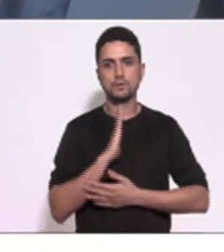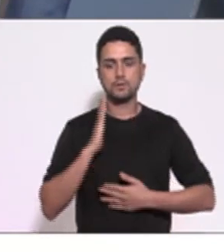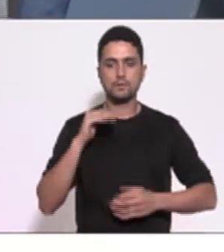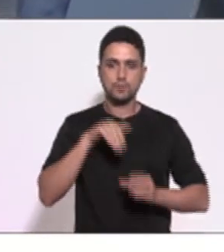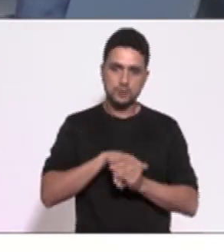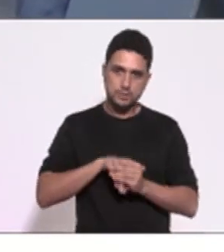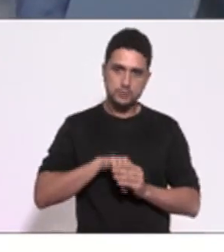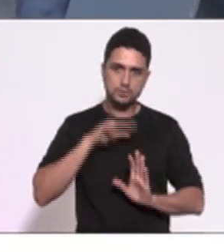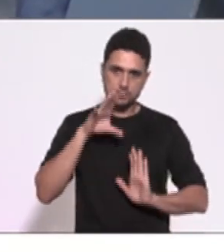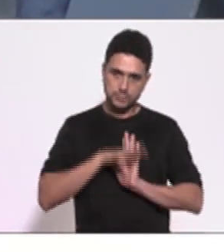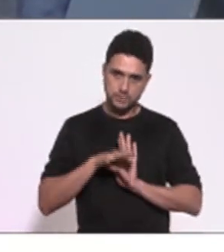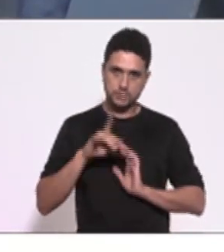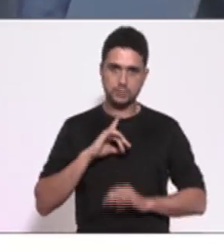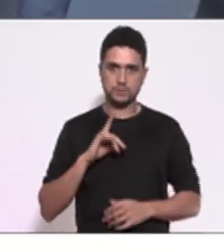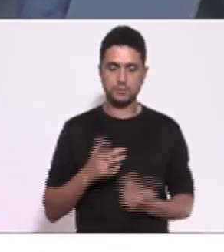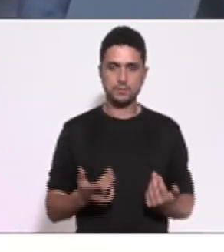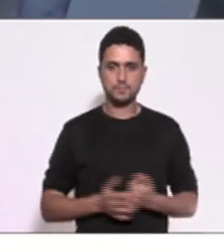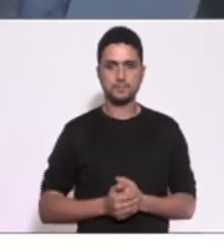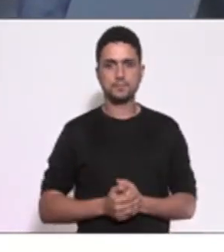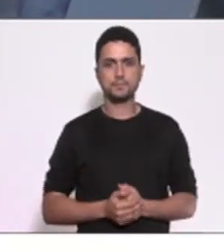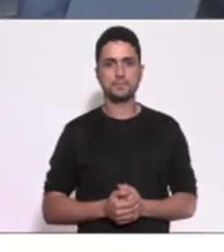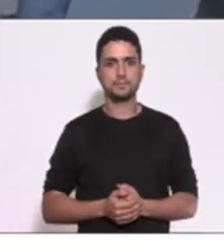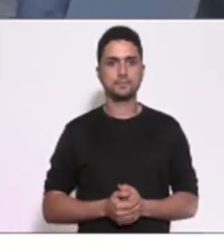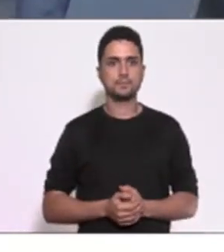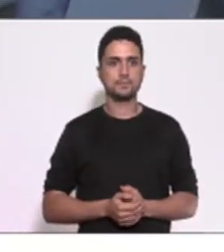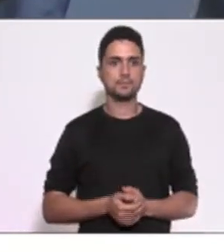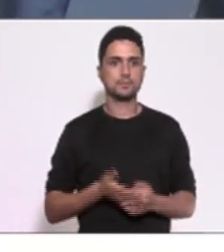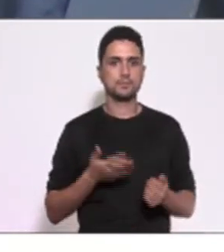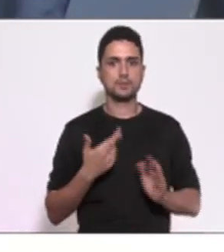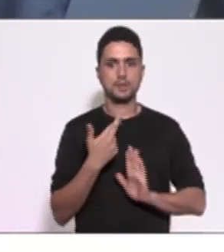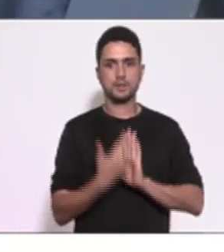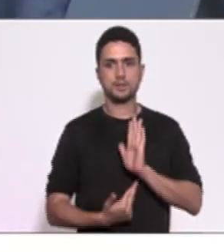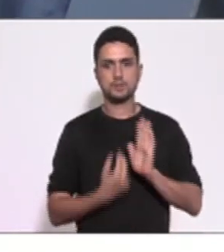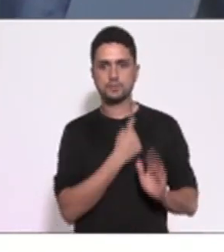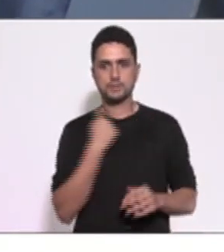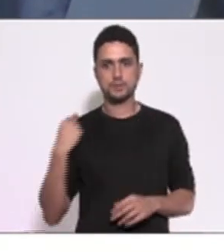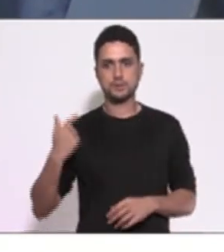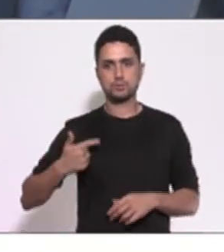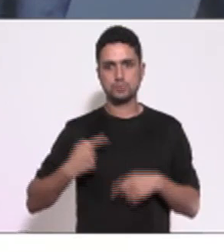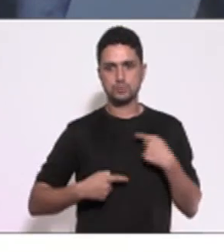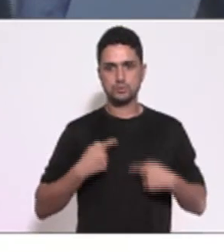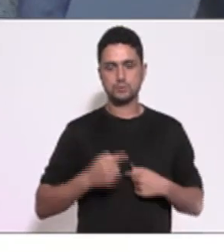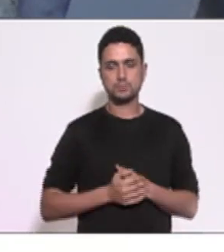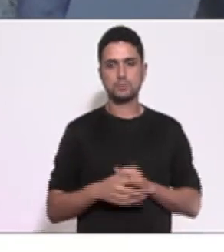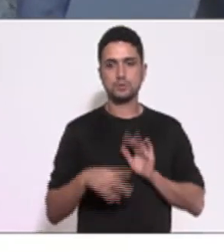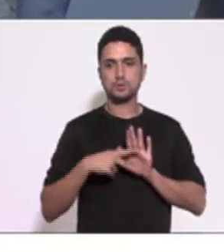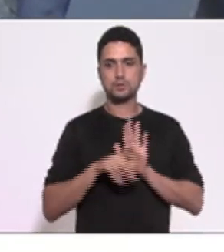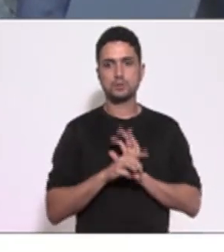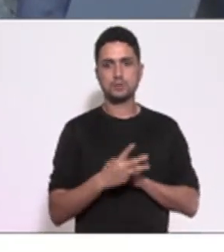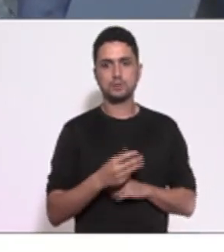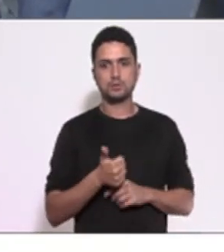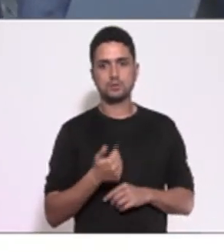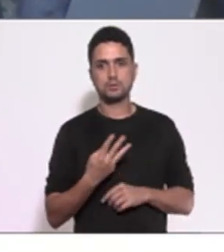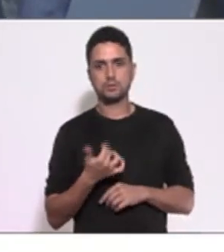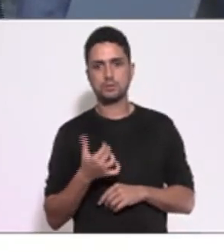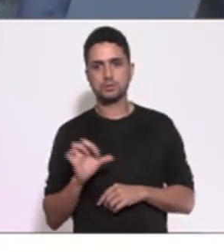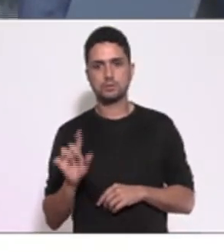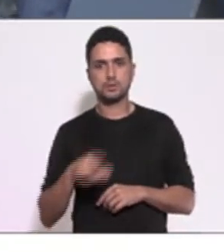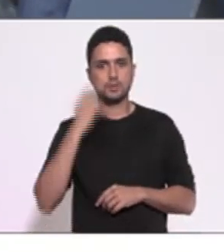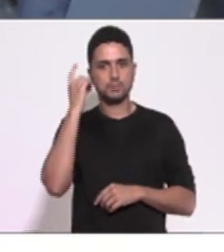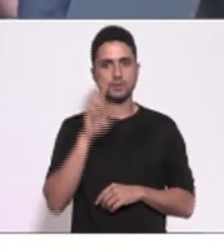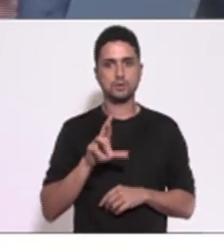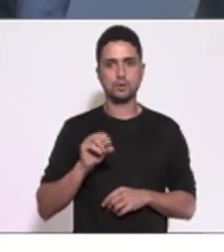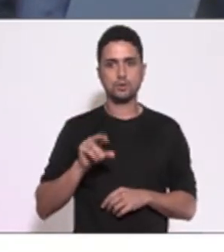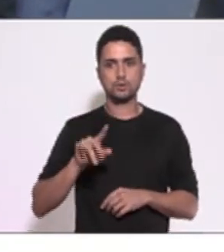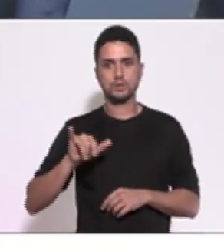projeto assim emendado. Os senhores que aprovam, como estão aprovado, vai a redação do vencido para a segunda discussão. Projeto de Lei 314/2019, de autoria do deputado